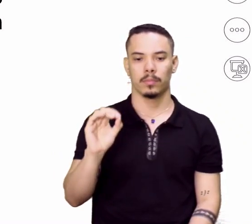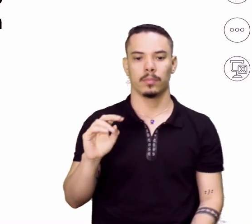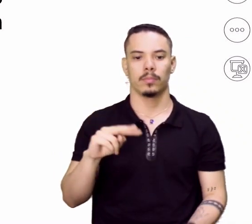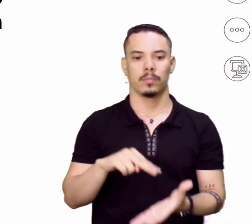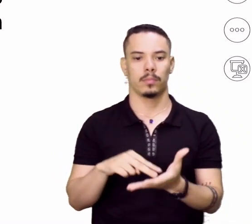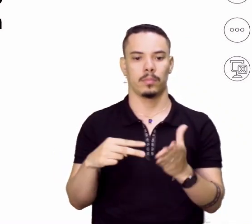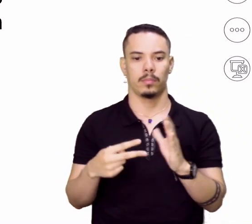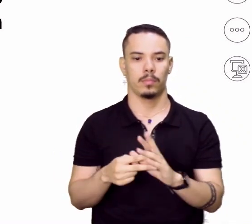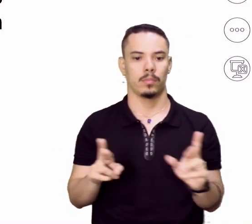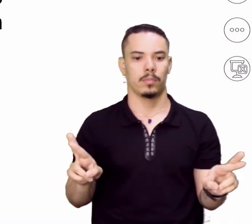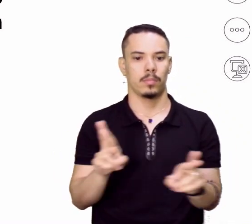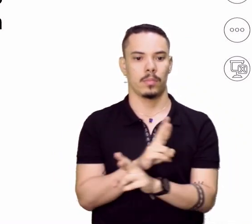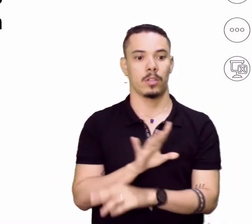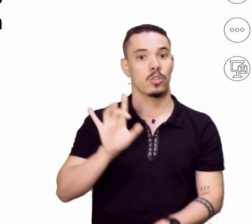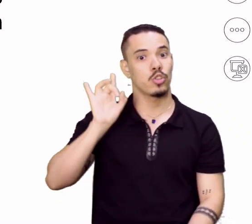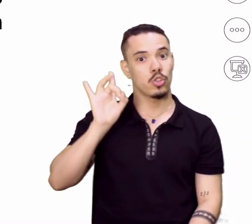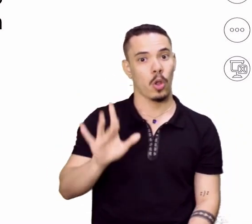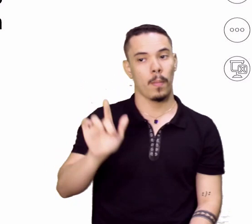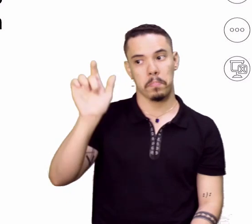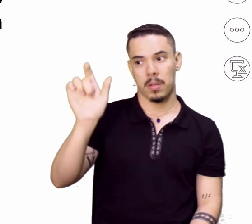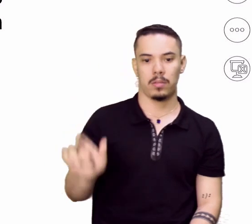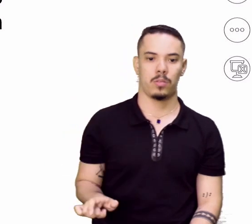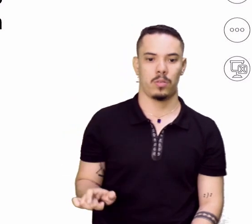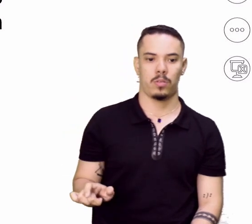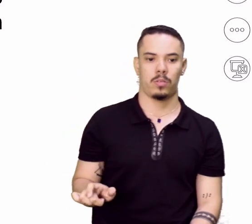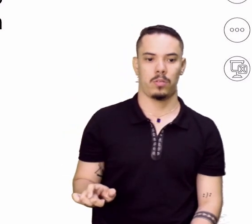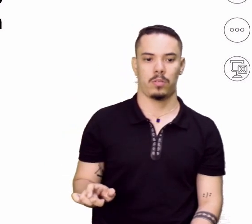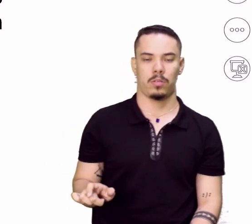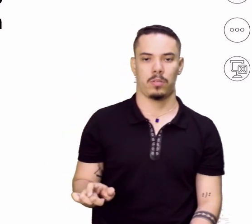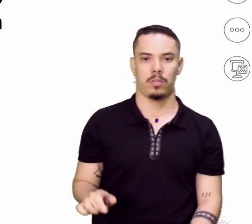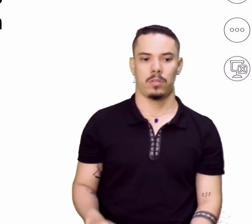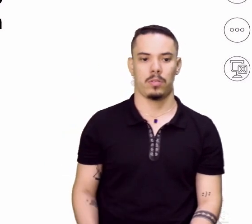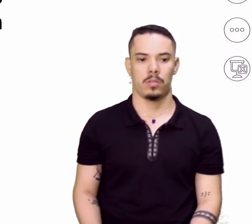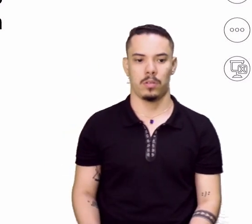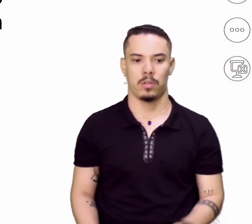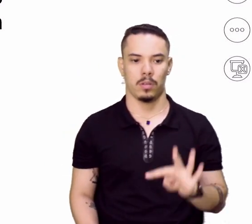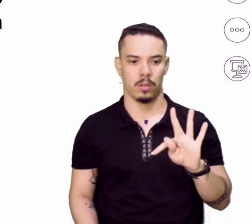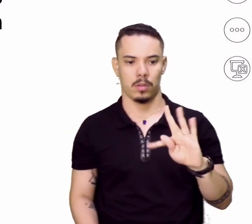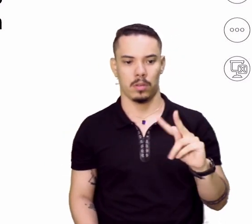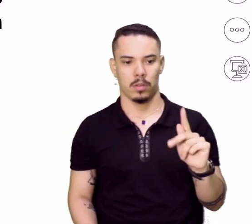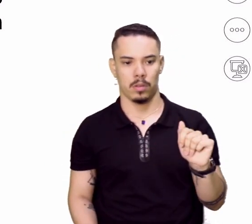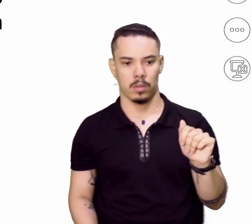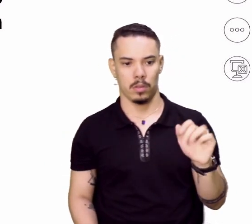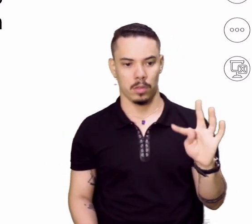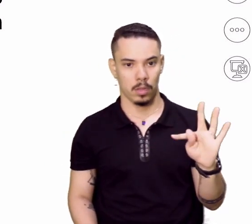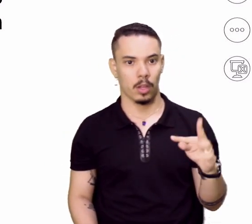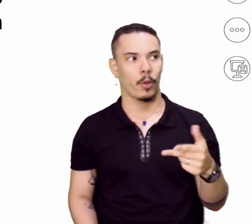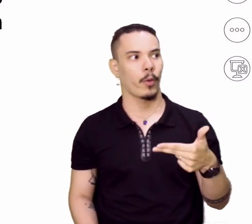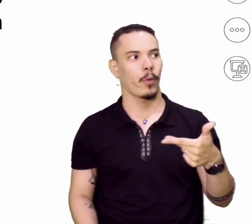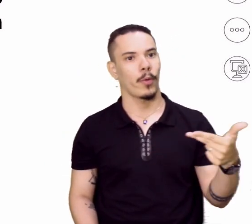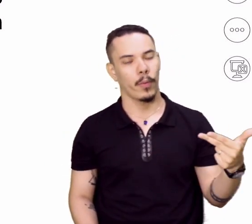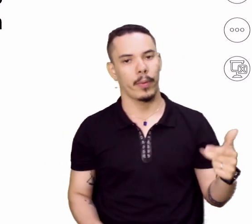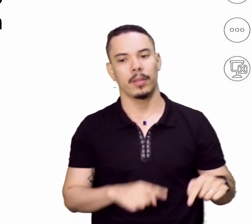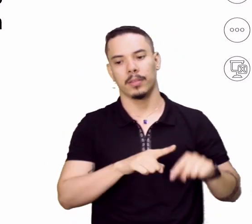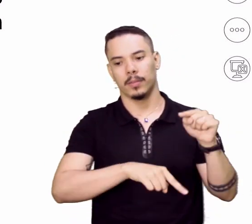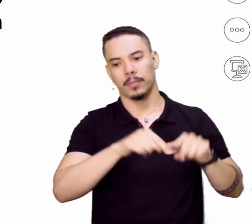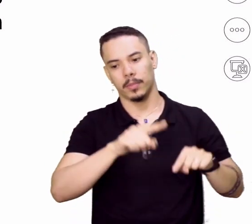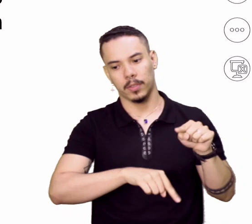relaciona apenas com pessoas. O that vai se relacionar com coisas, objetos,